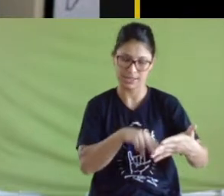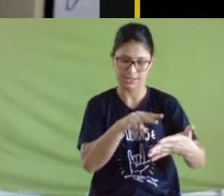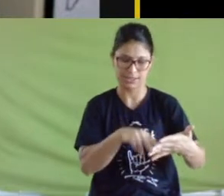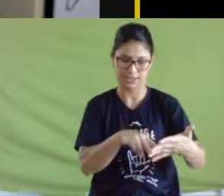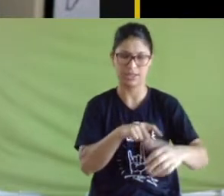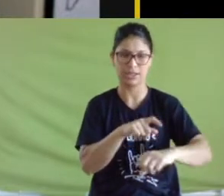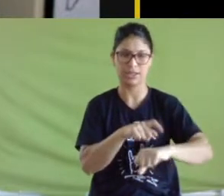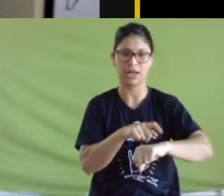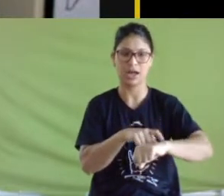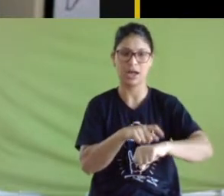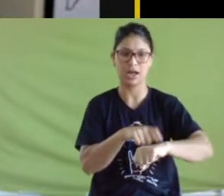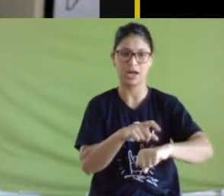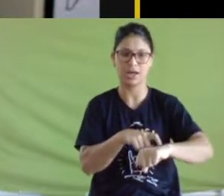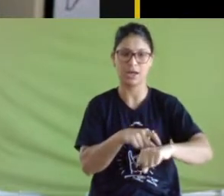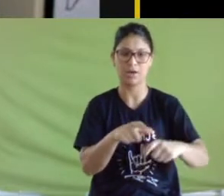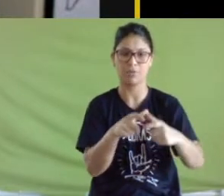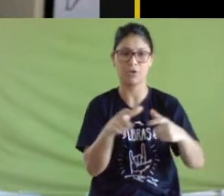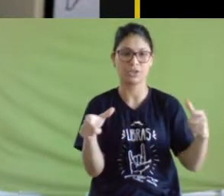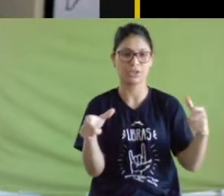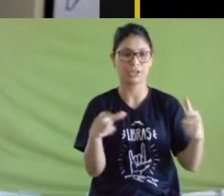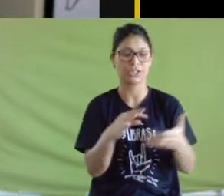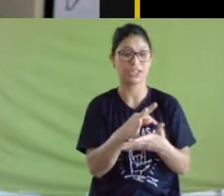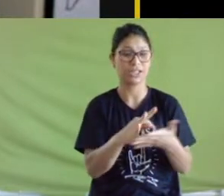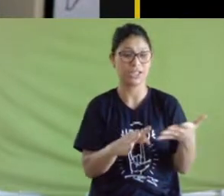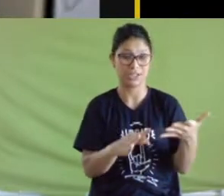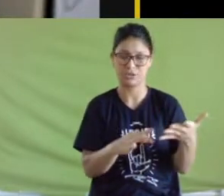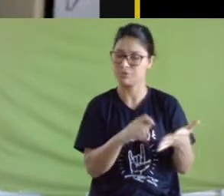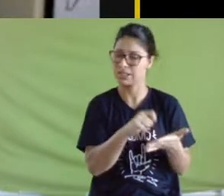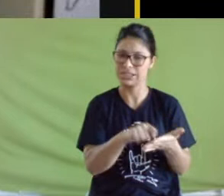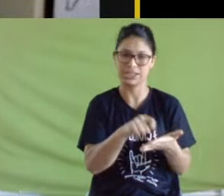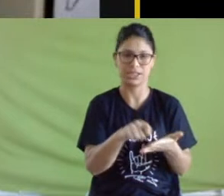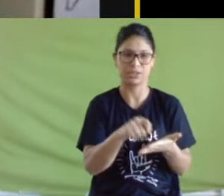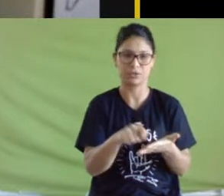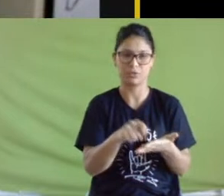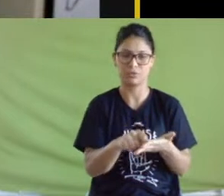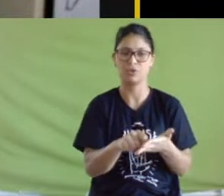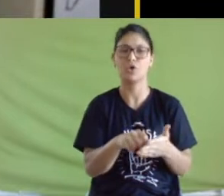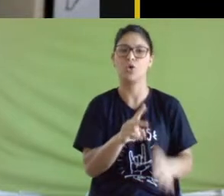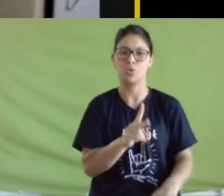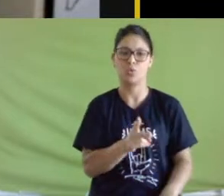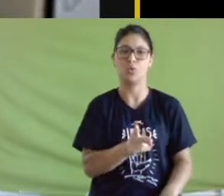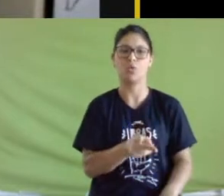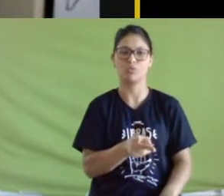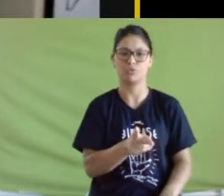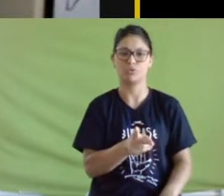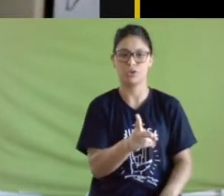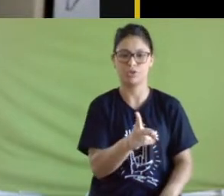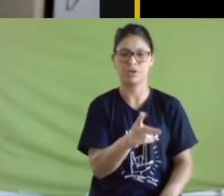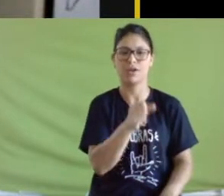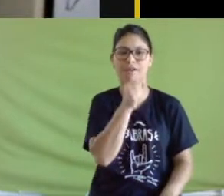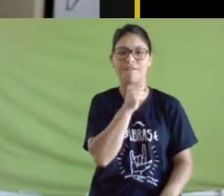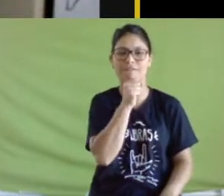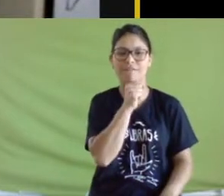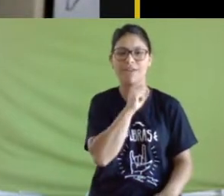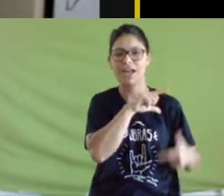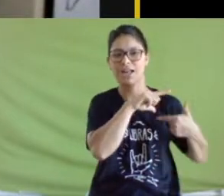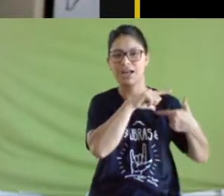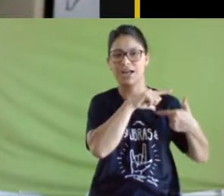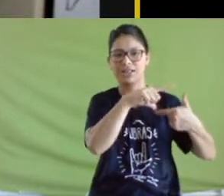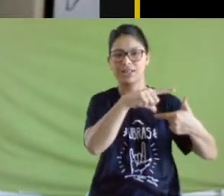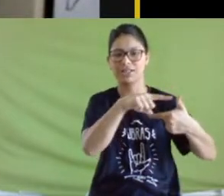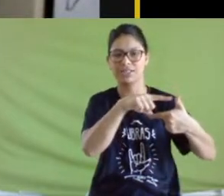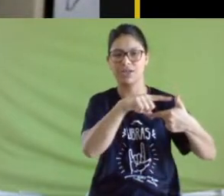maior parte dos textos, mesmo quando escritos, eles mantêm essa velha tradição